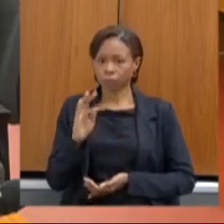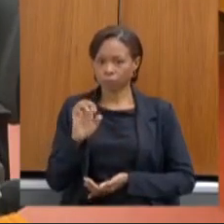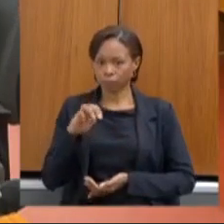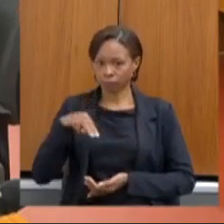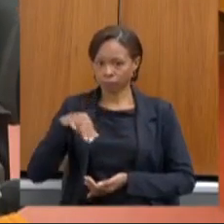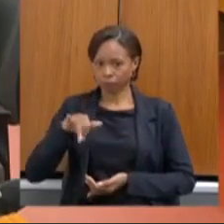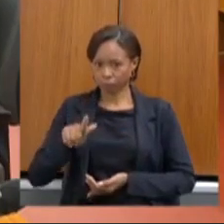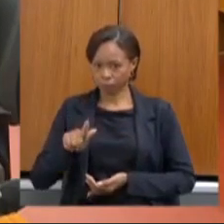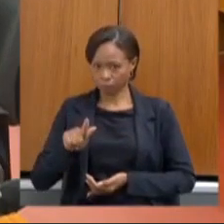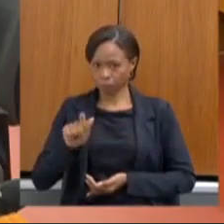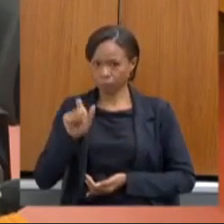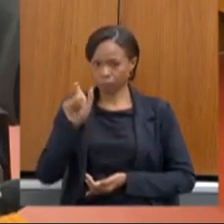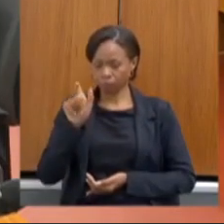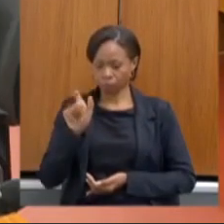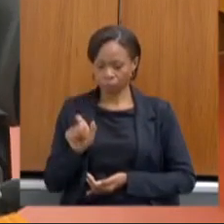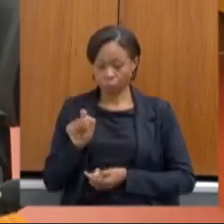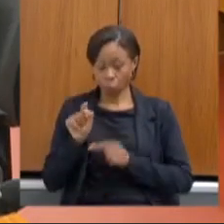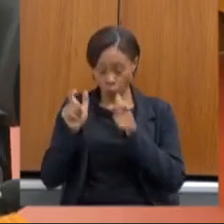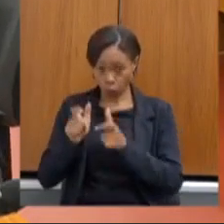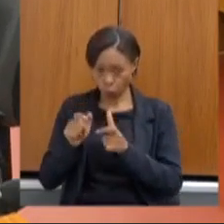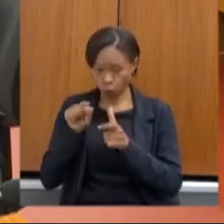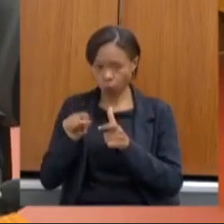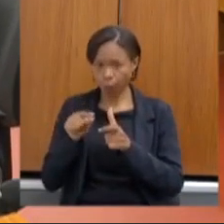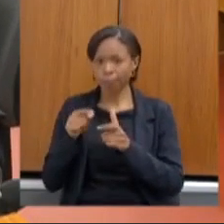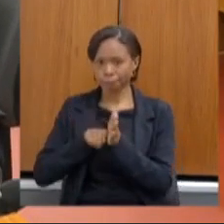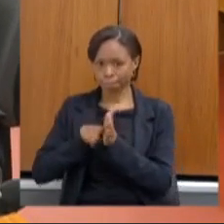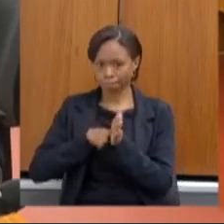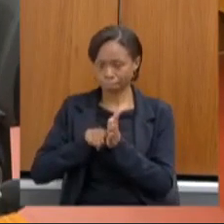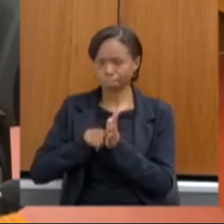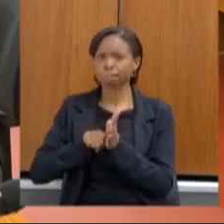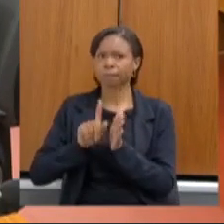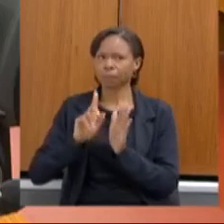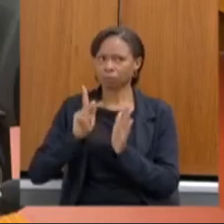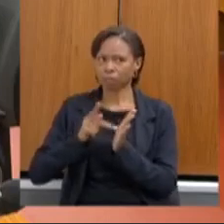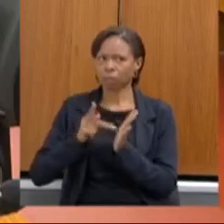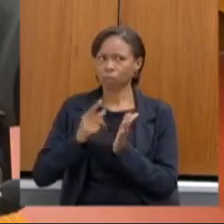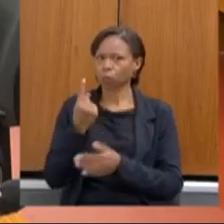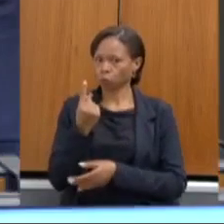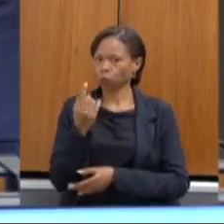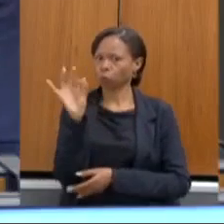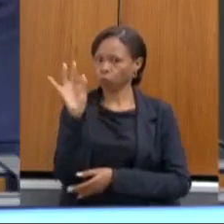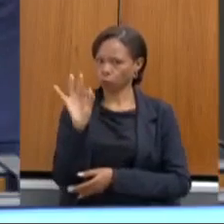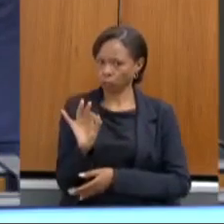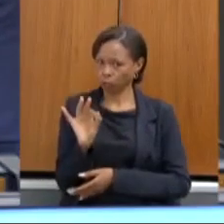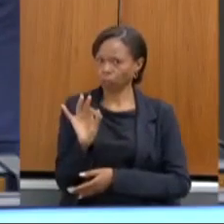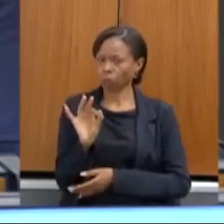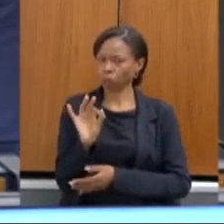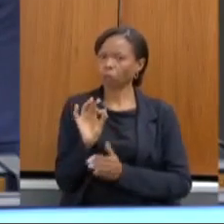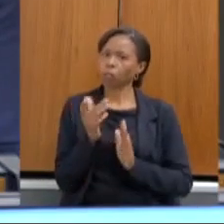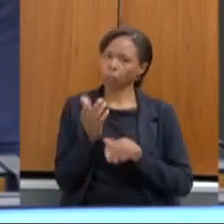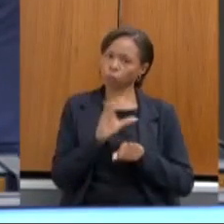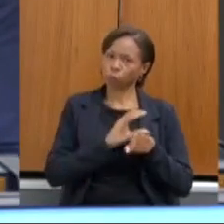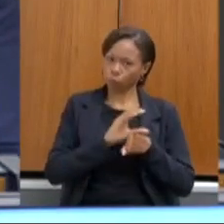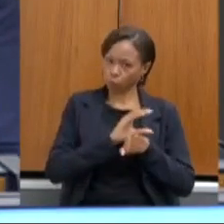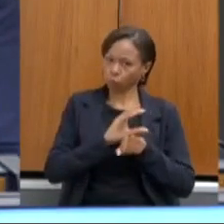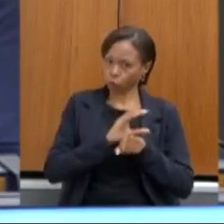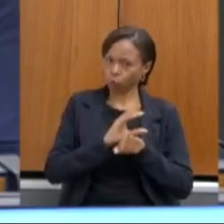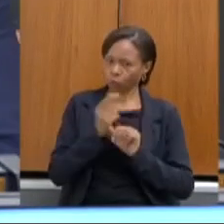realmente tem a previsão constitucional de um por cento e infelizmente